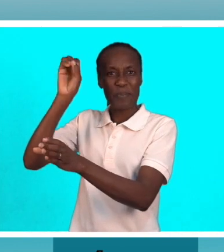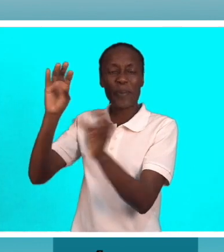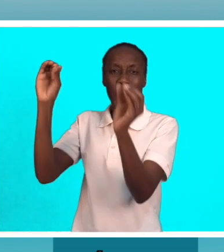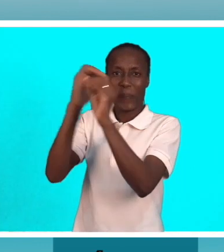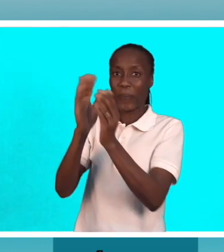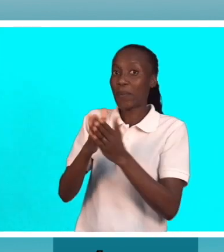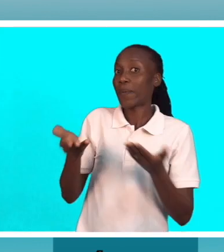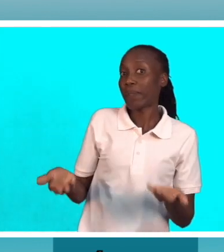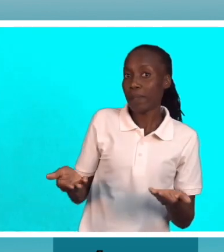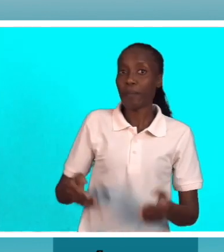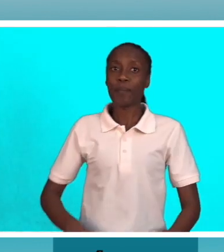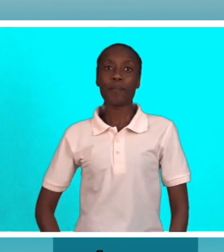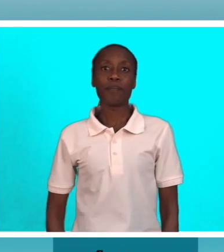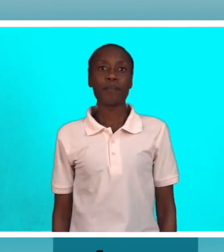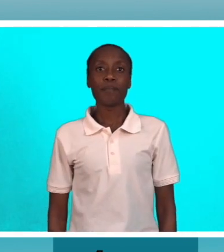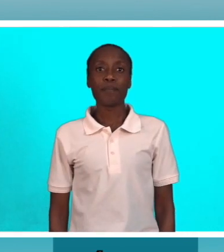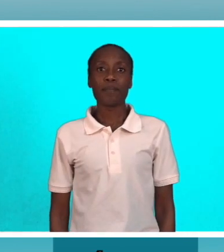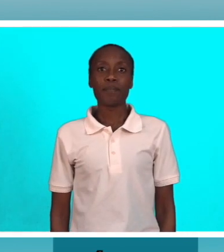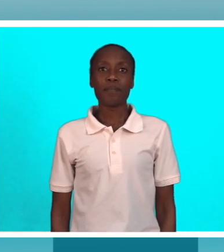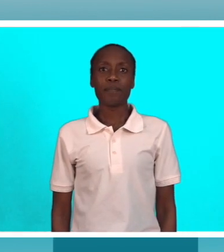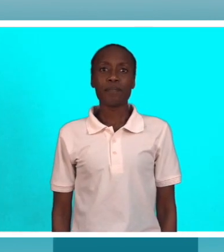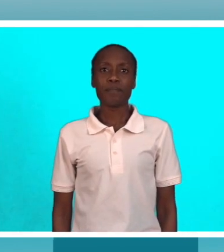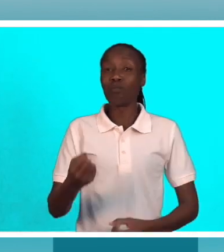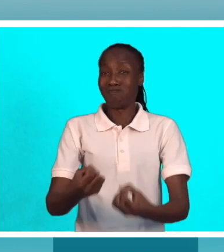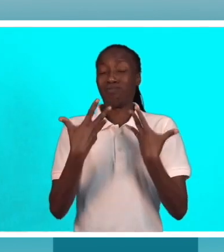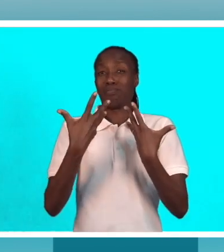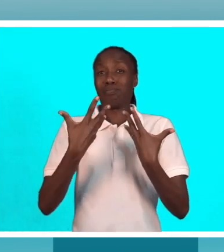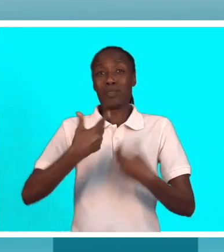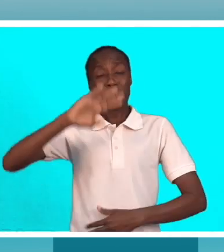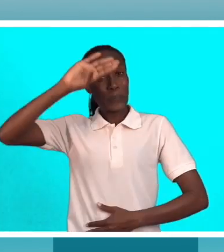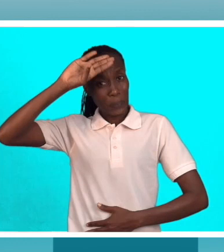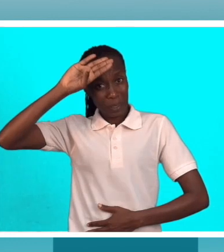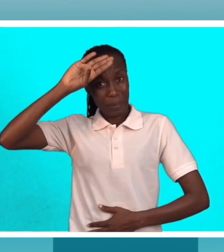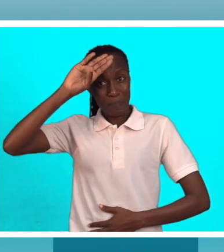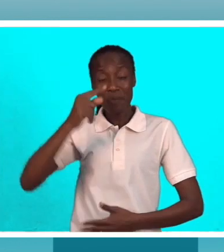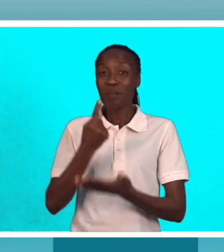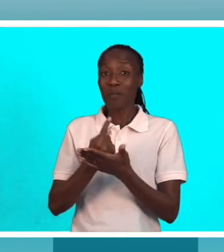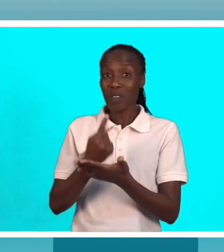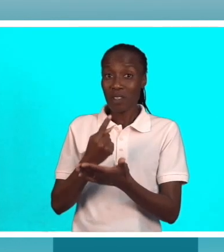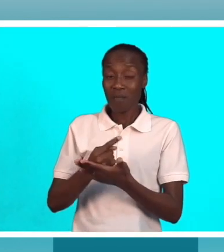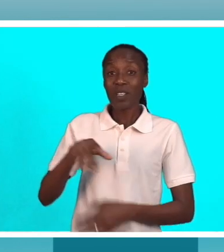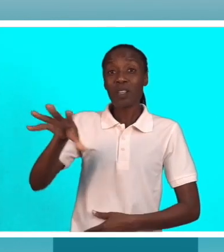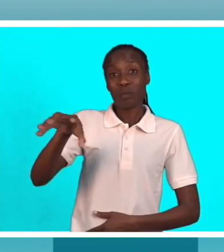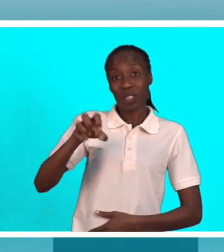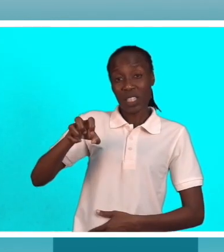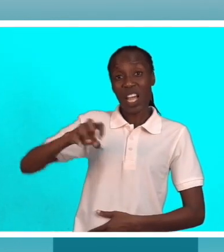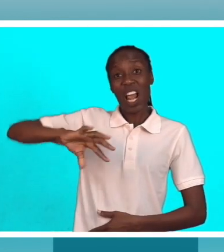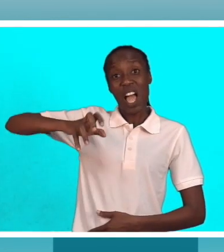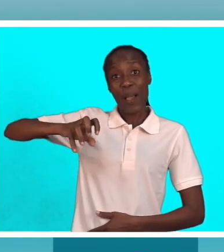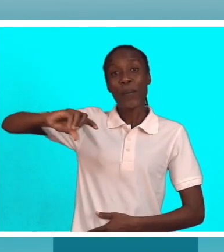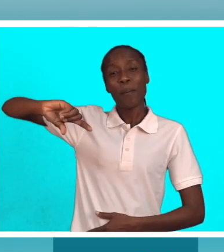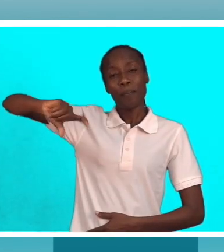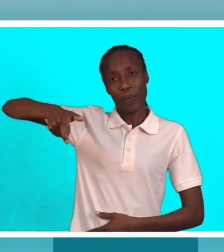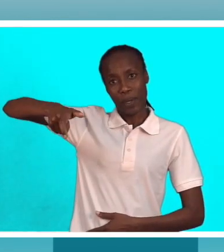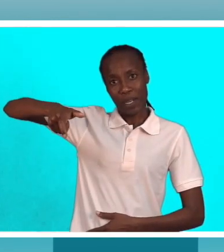muito perigoso, neste caso, para a saúde humana. Sim, acho que pode trazer muita doença. Será muito melhor que eles